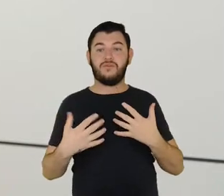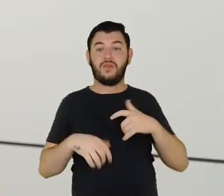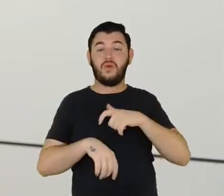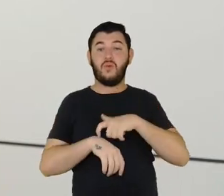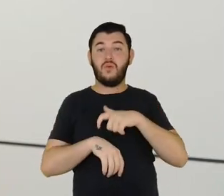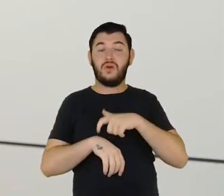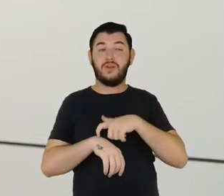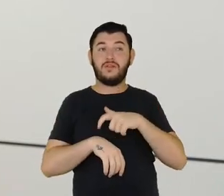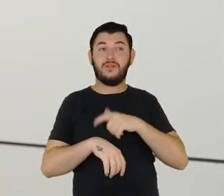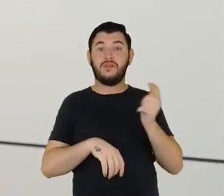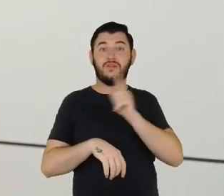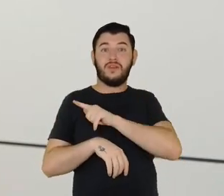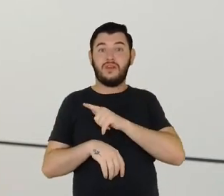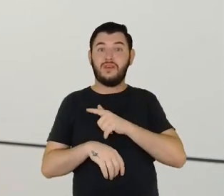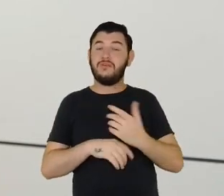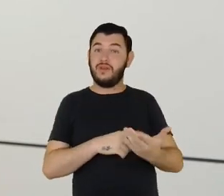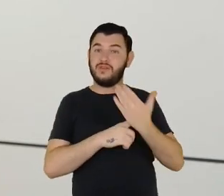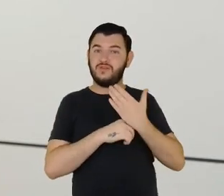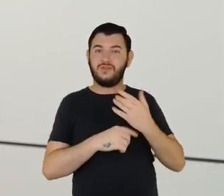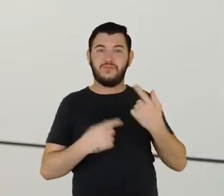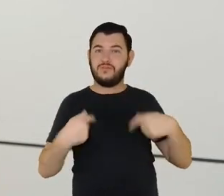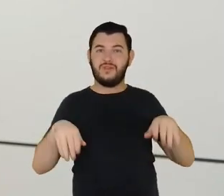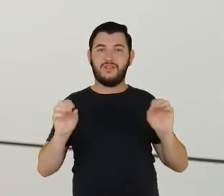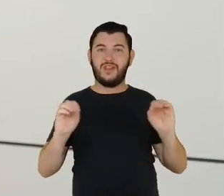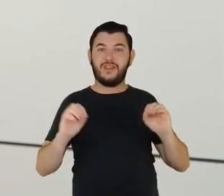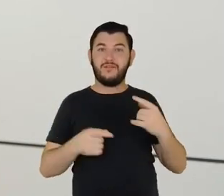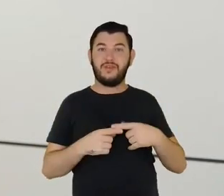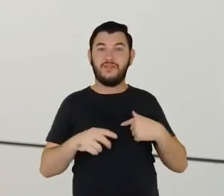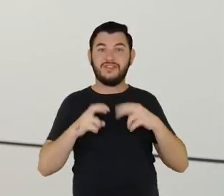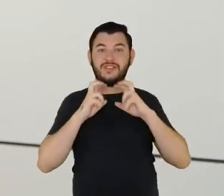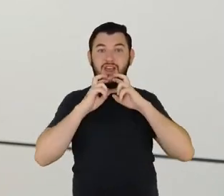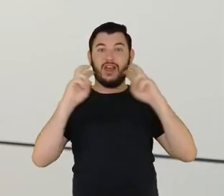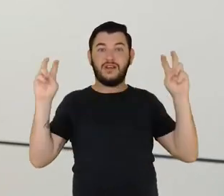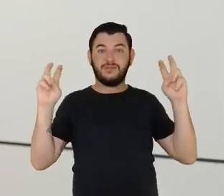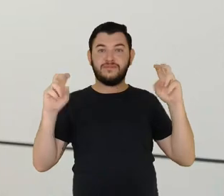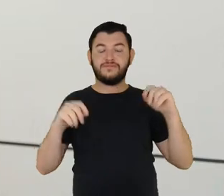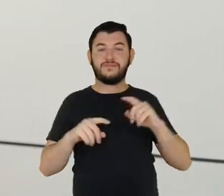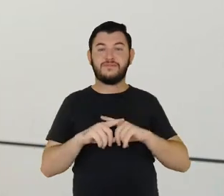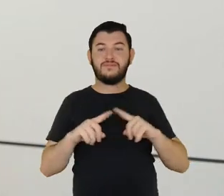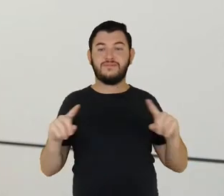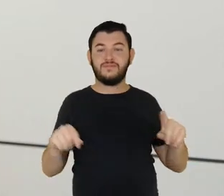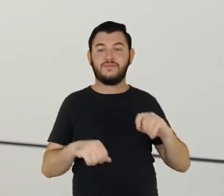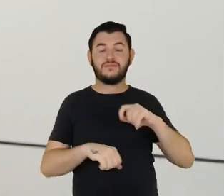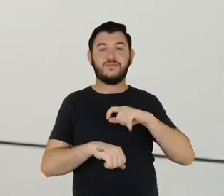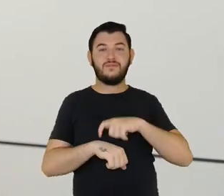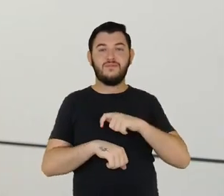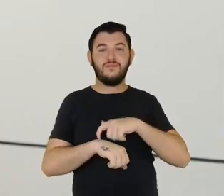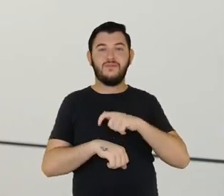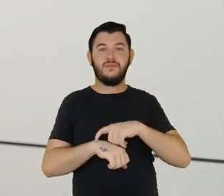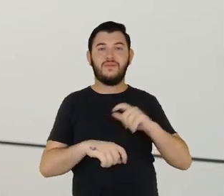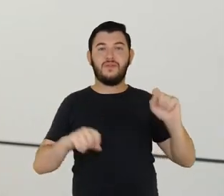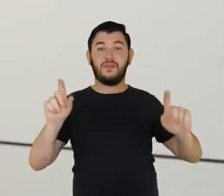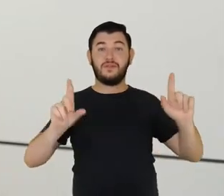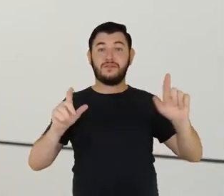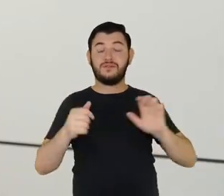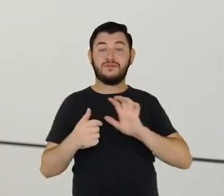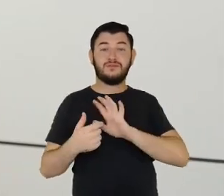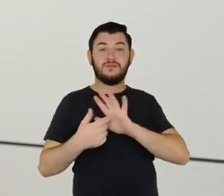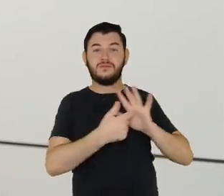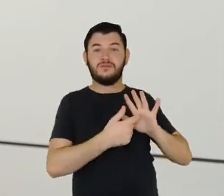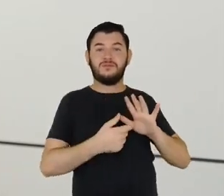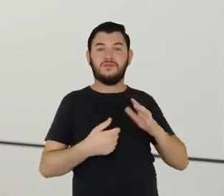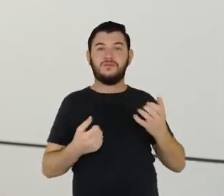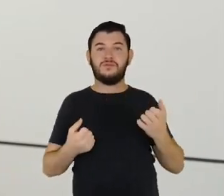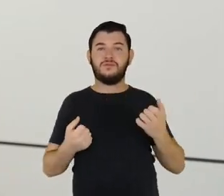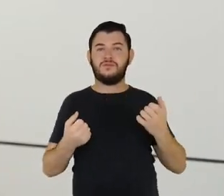de tensão. Quando entrou Angela Davis, eu falei, ai meu Deus, tudo a ver. Receber dela esse prêmio vai ser... E